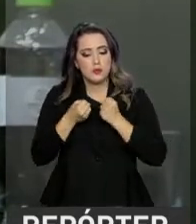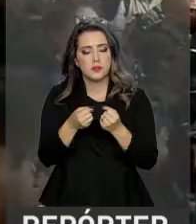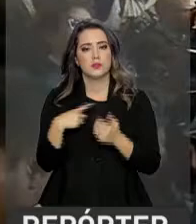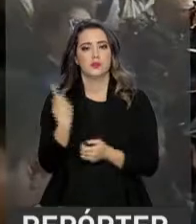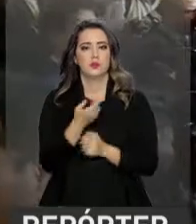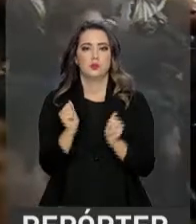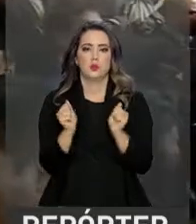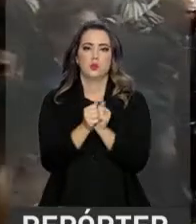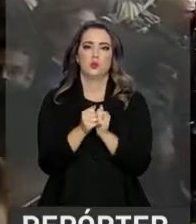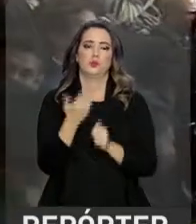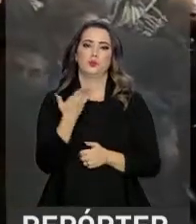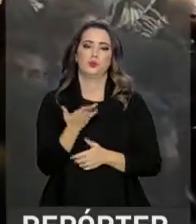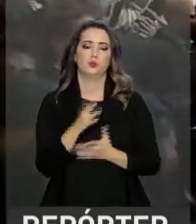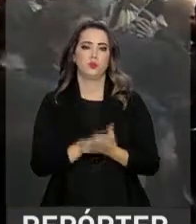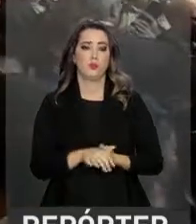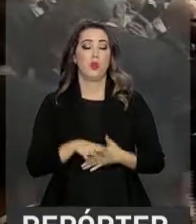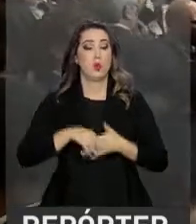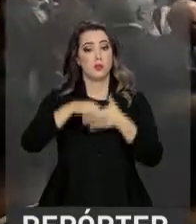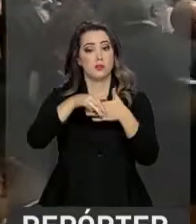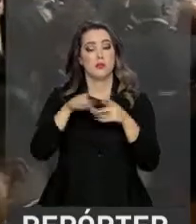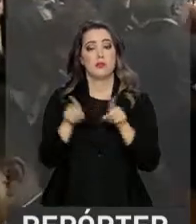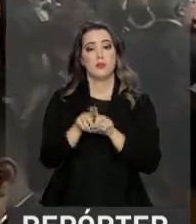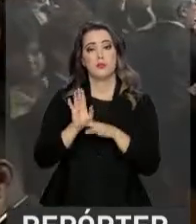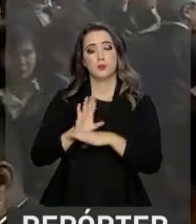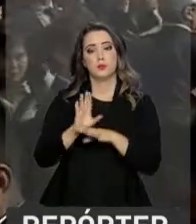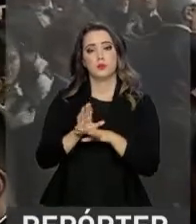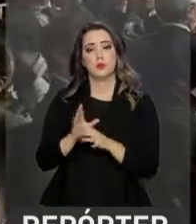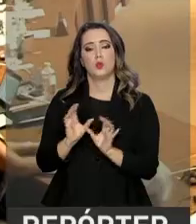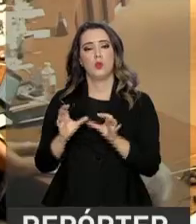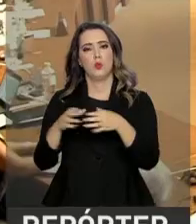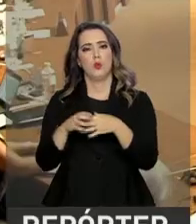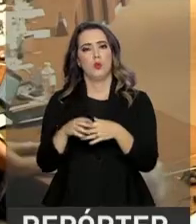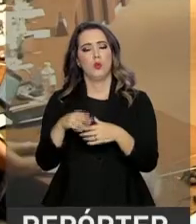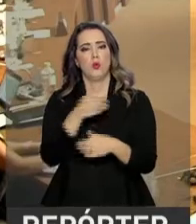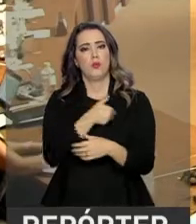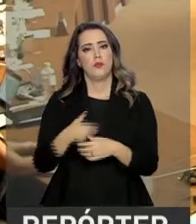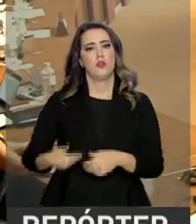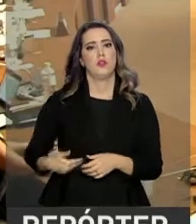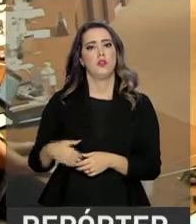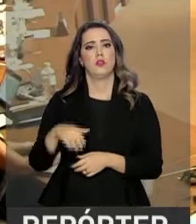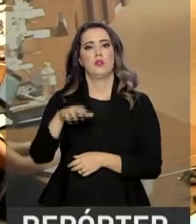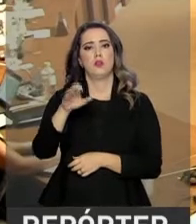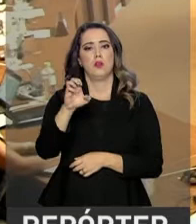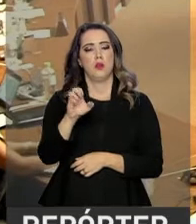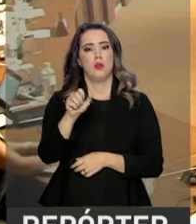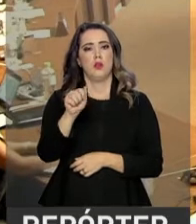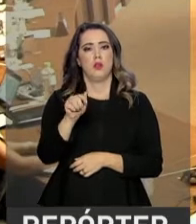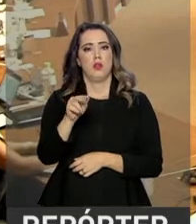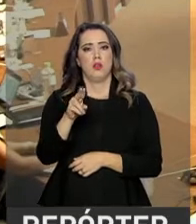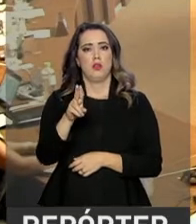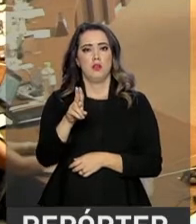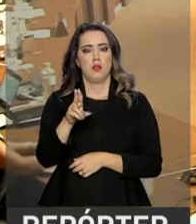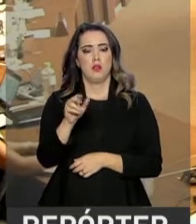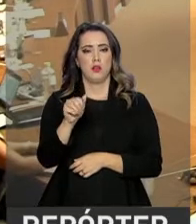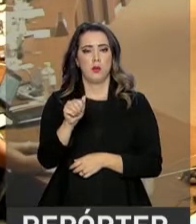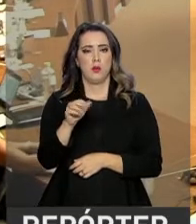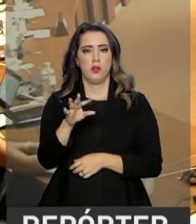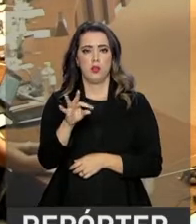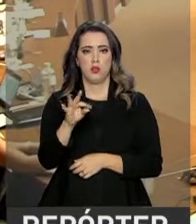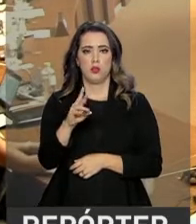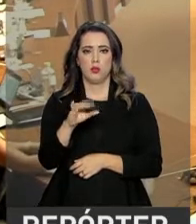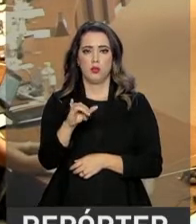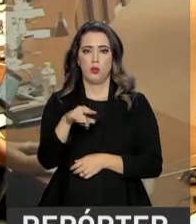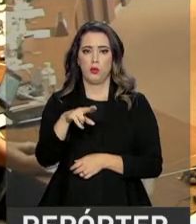aqui os líderes também foram solidários ao governo equatoriano eles citaram assassinato de jornalistas do país